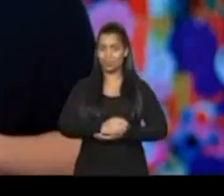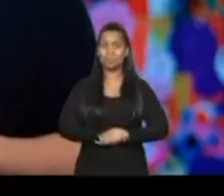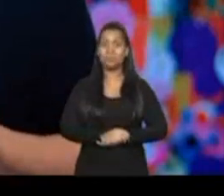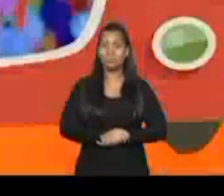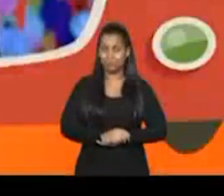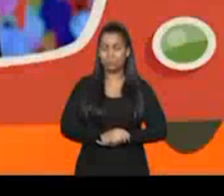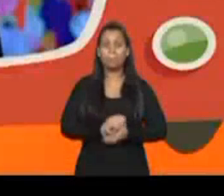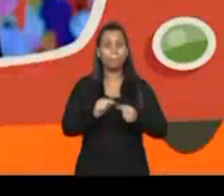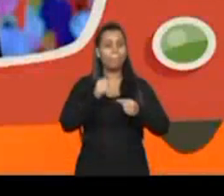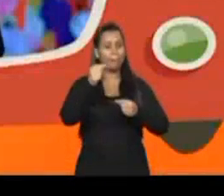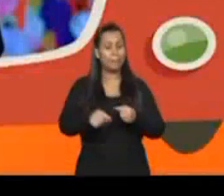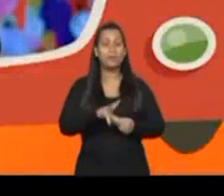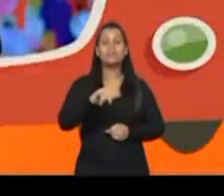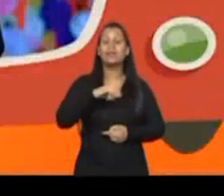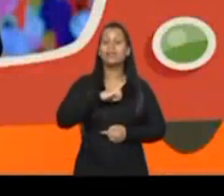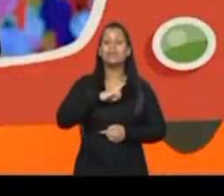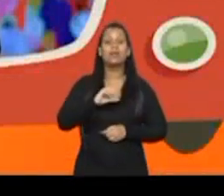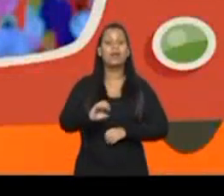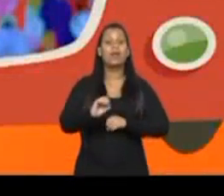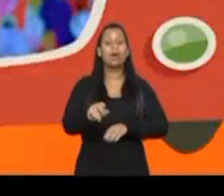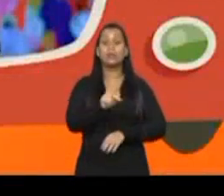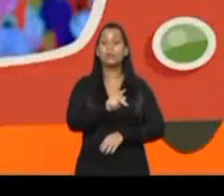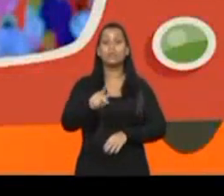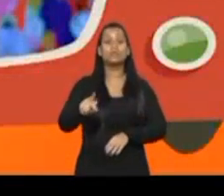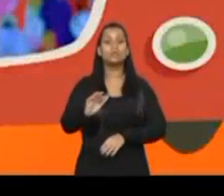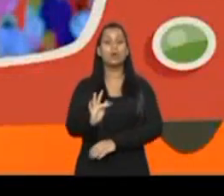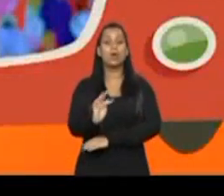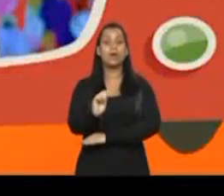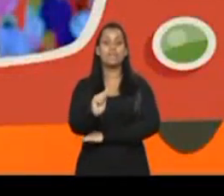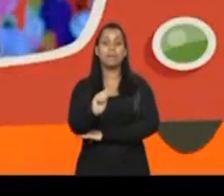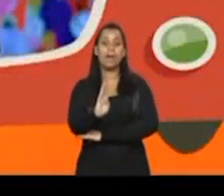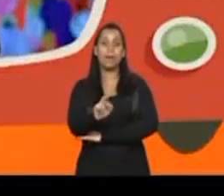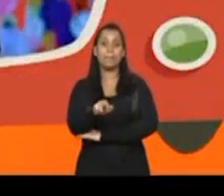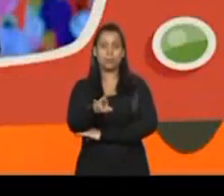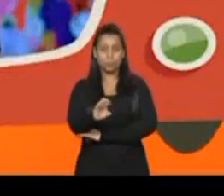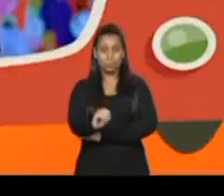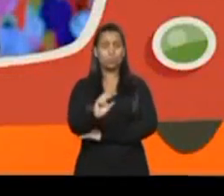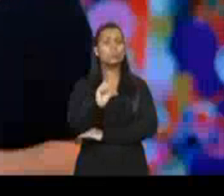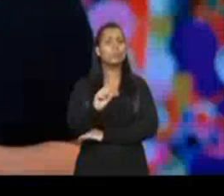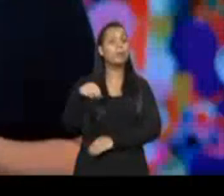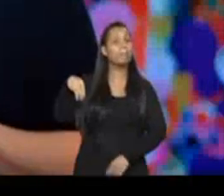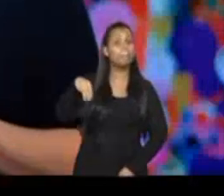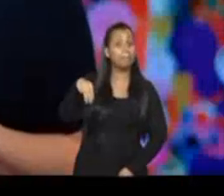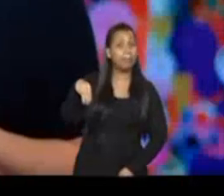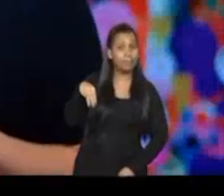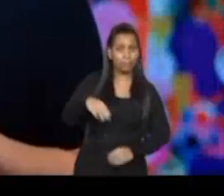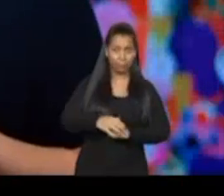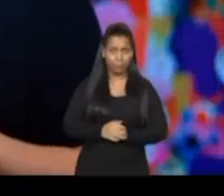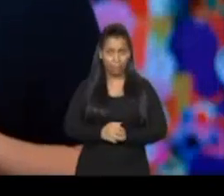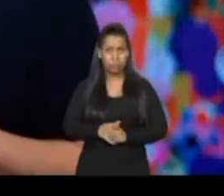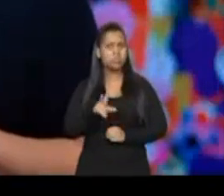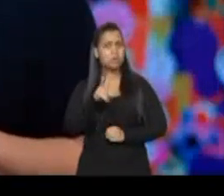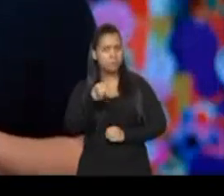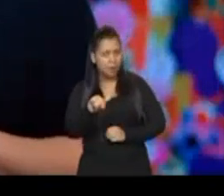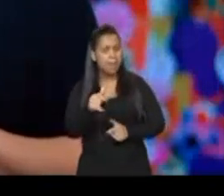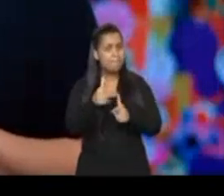presente. Em seguida, teremos aula com o professor Fabrício, de matemática. Ele vai resolver algumas